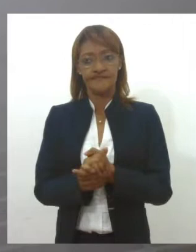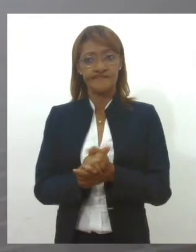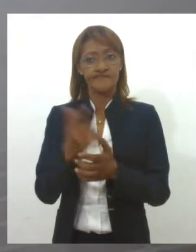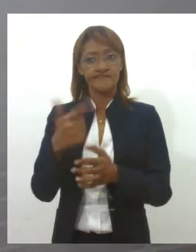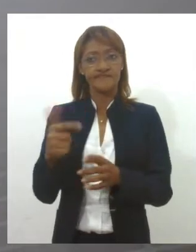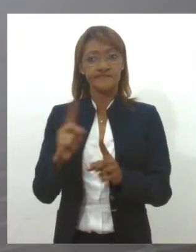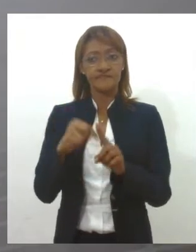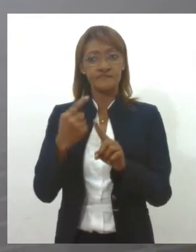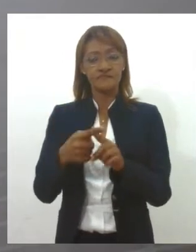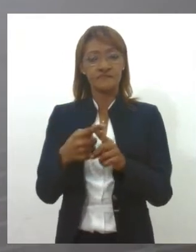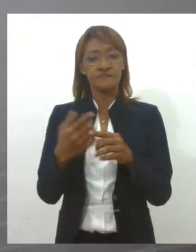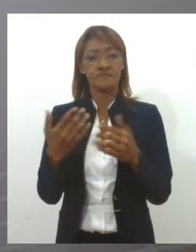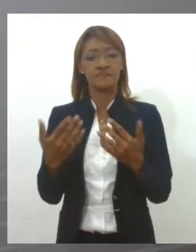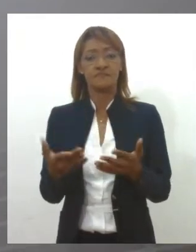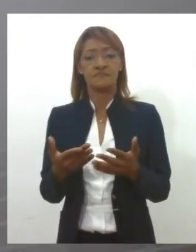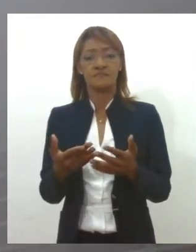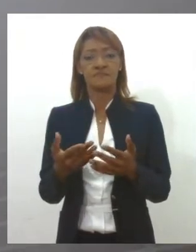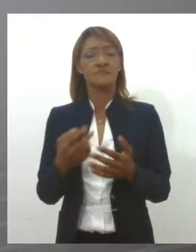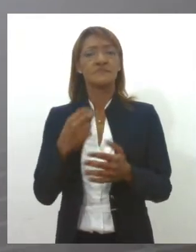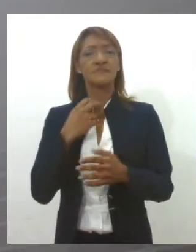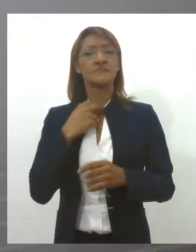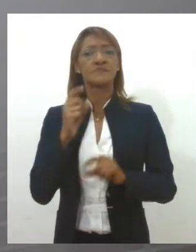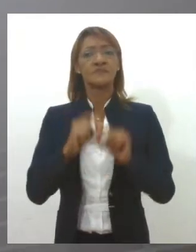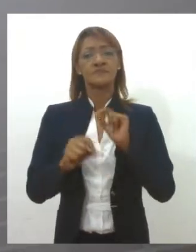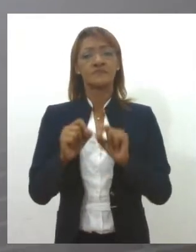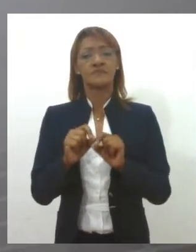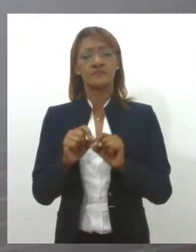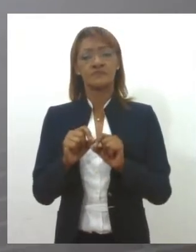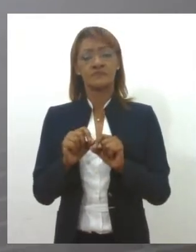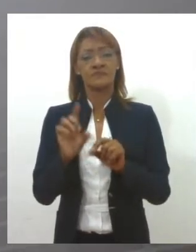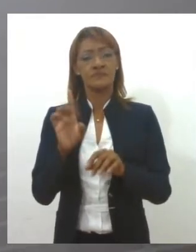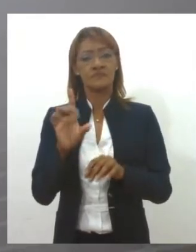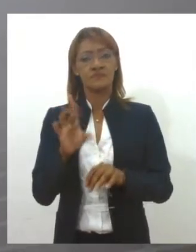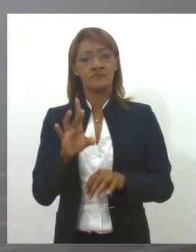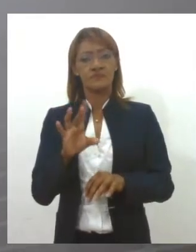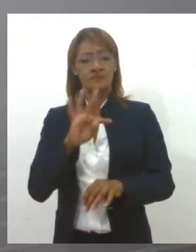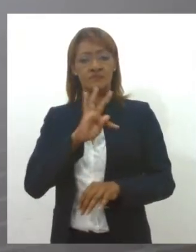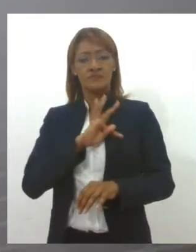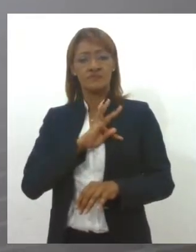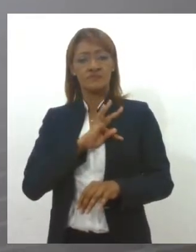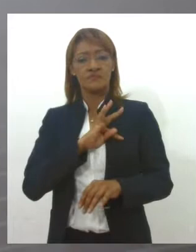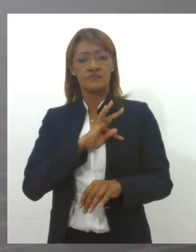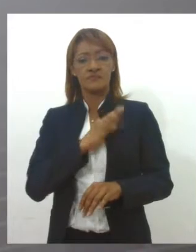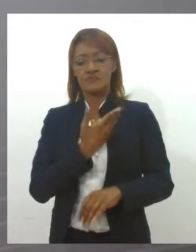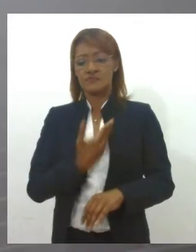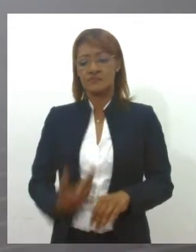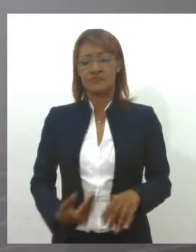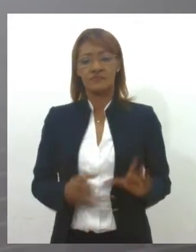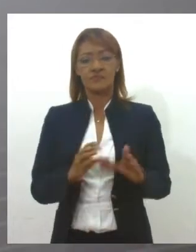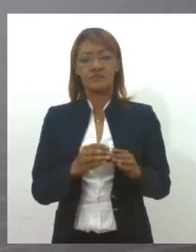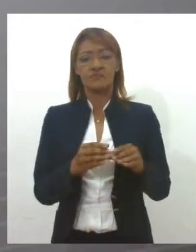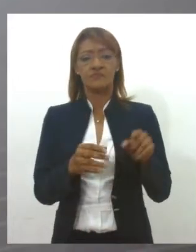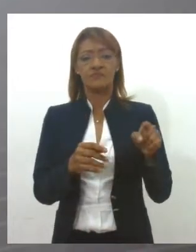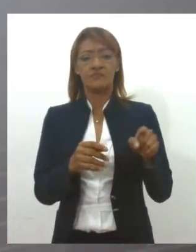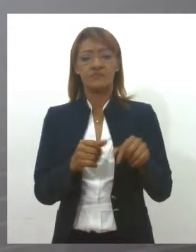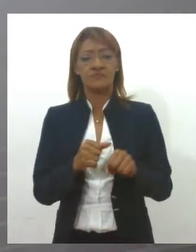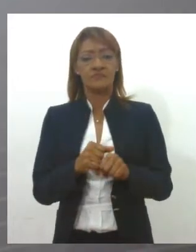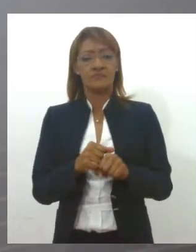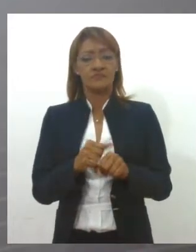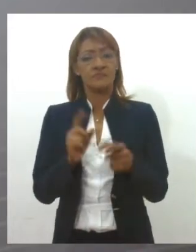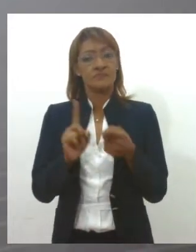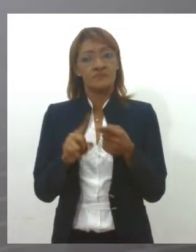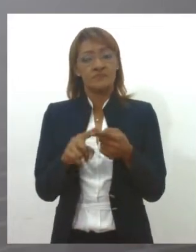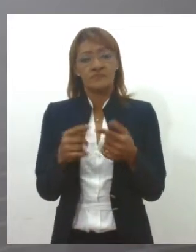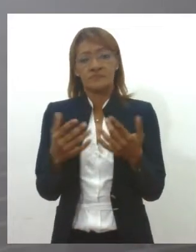essa essa medida ela não pode ser pensado exclusivamente pelos técnicos do governo e não pode ser fruto apenas